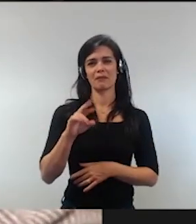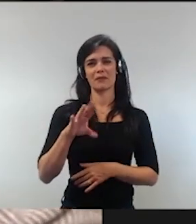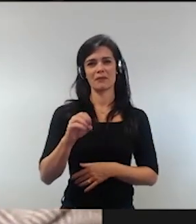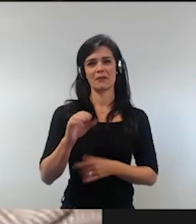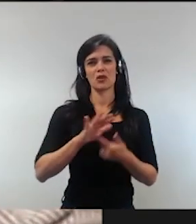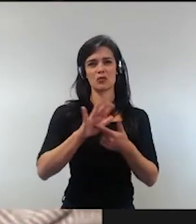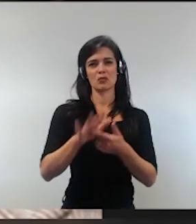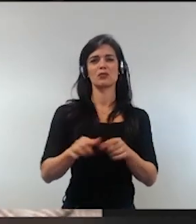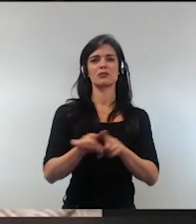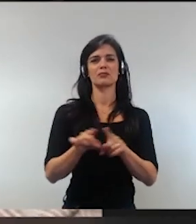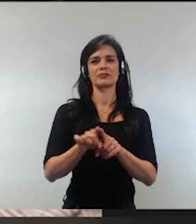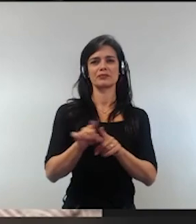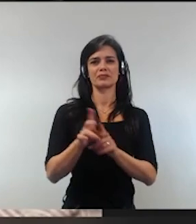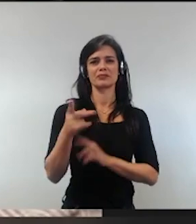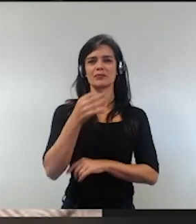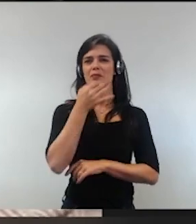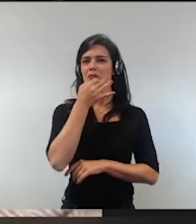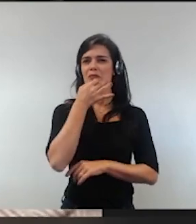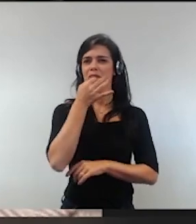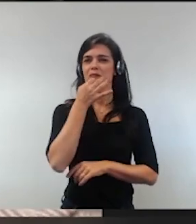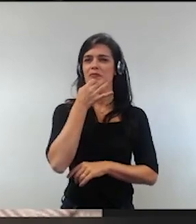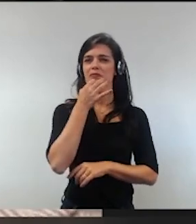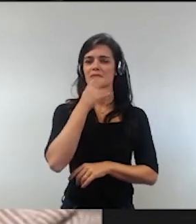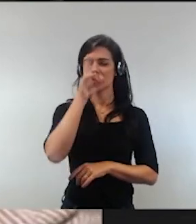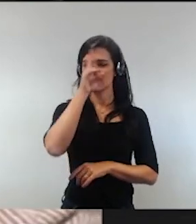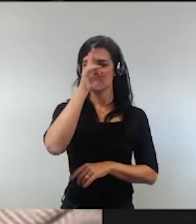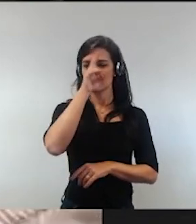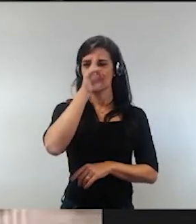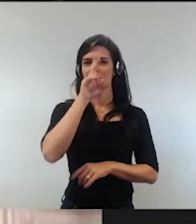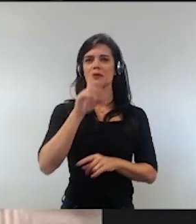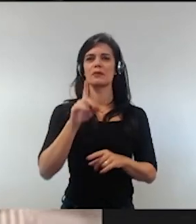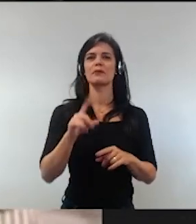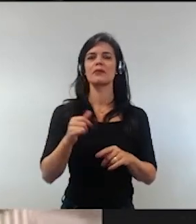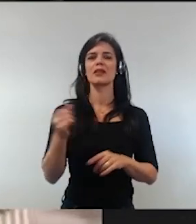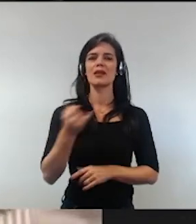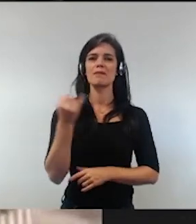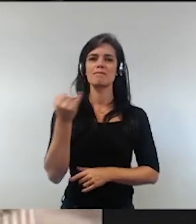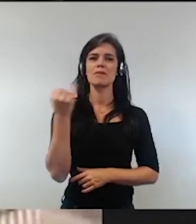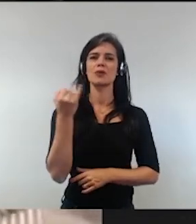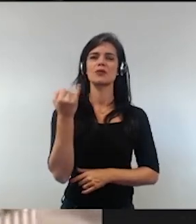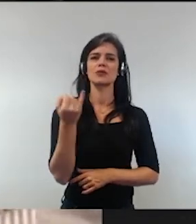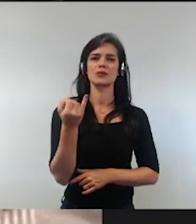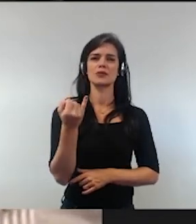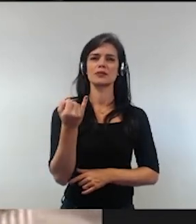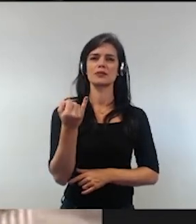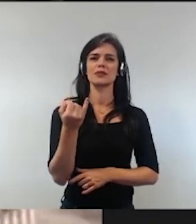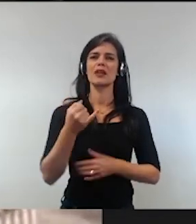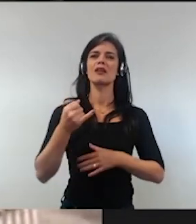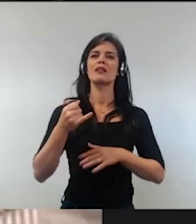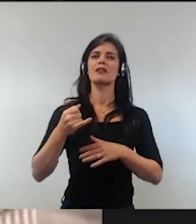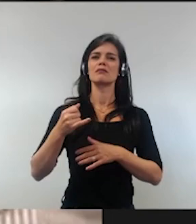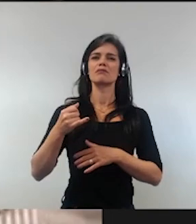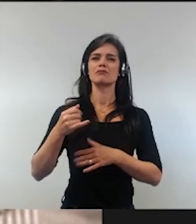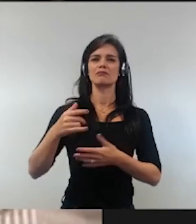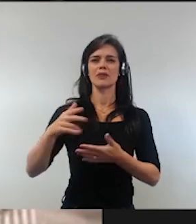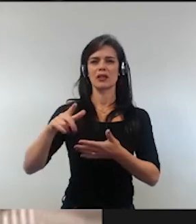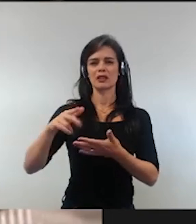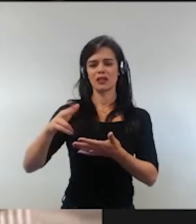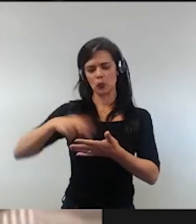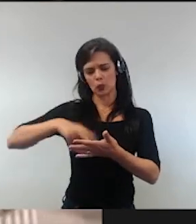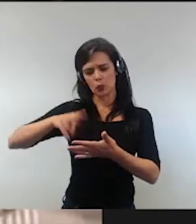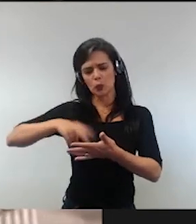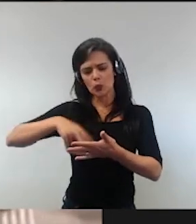lado também, não? Ressaltando essa importância da leitura para que